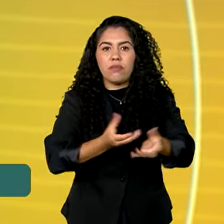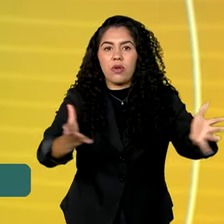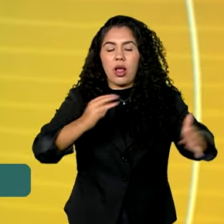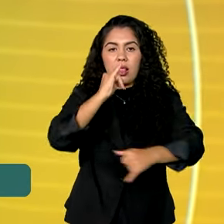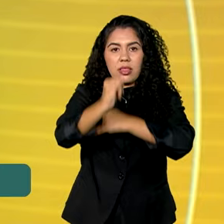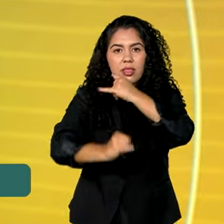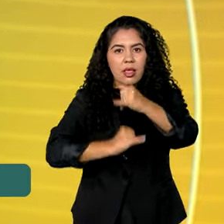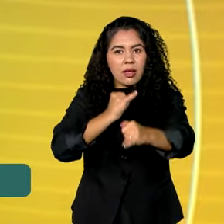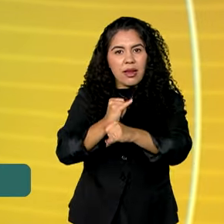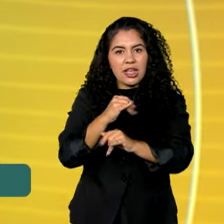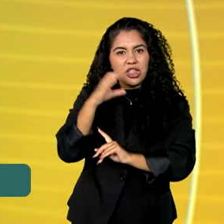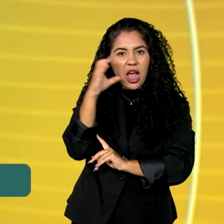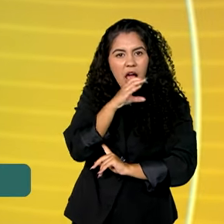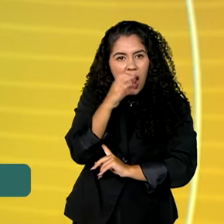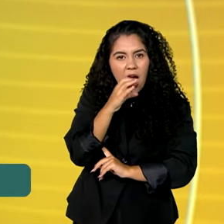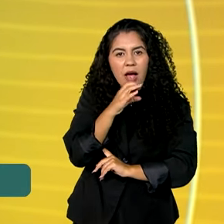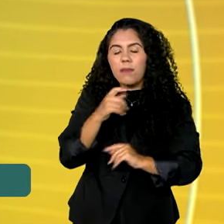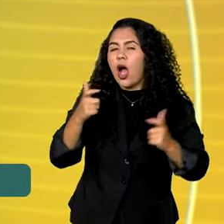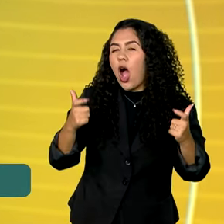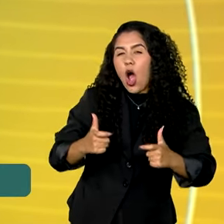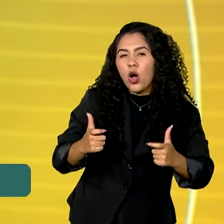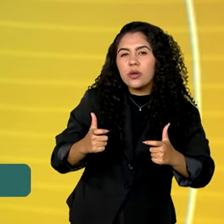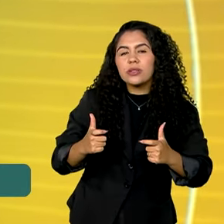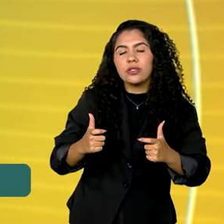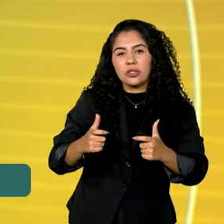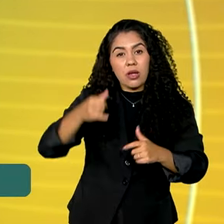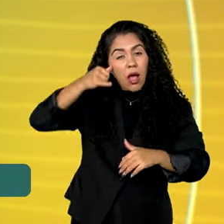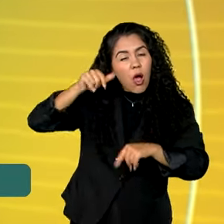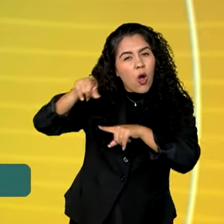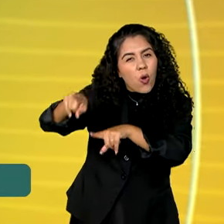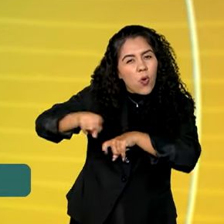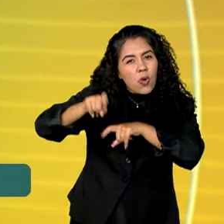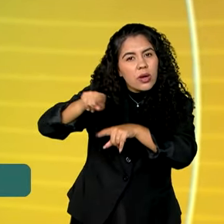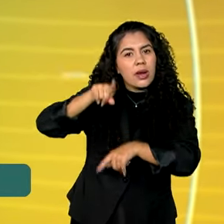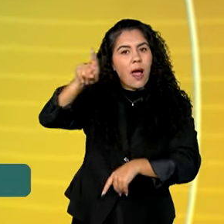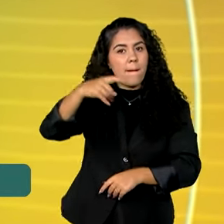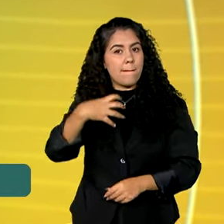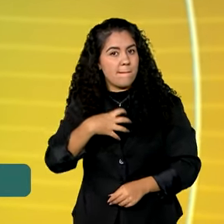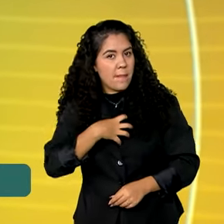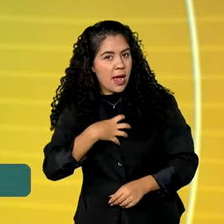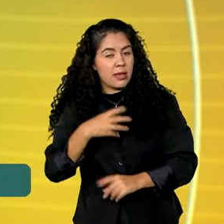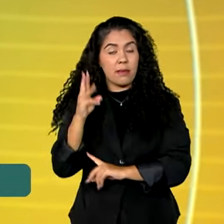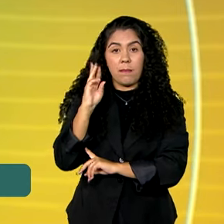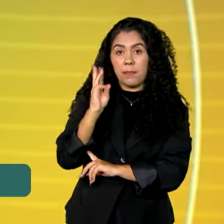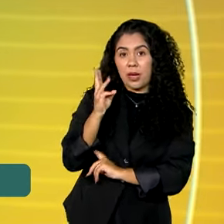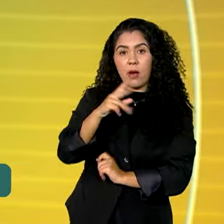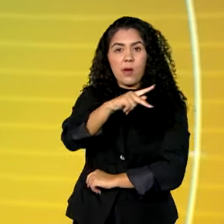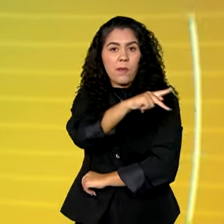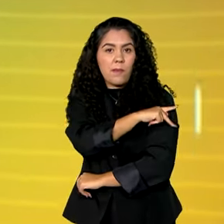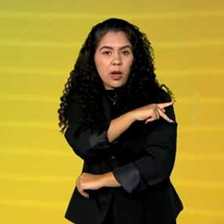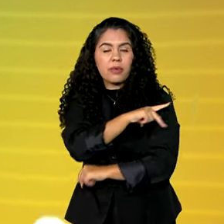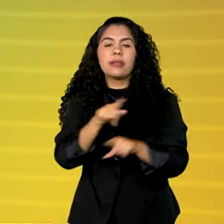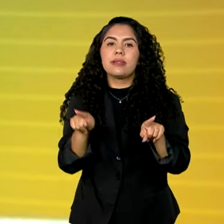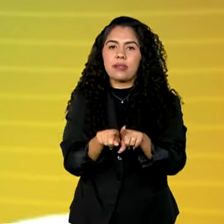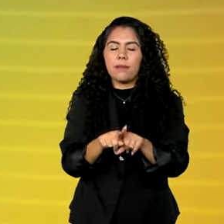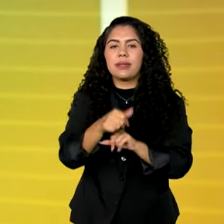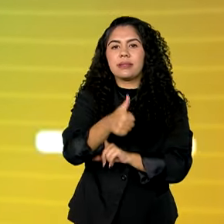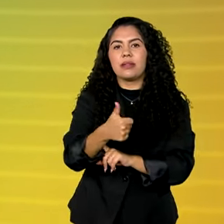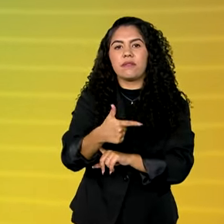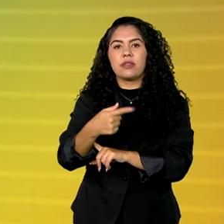velocidade a localidades rurais na Bahia. Aliás, Bahia, Maranhão e Piauí e mais 124